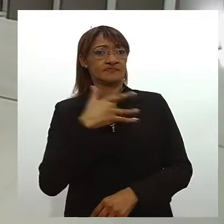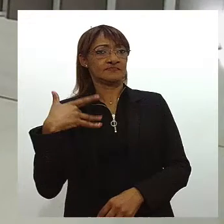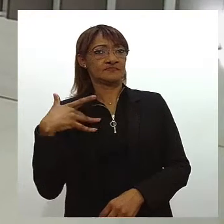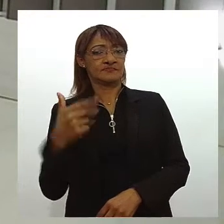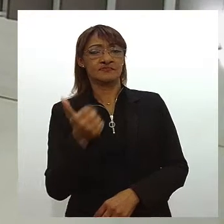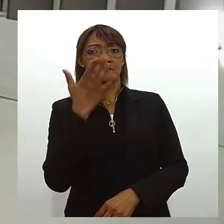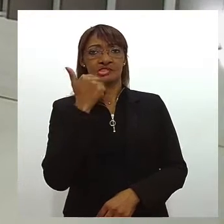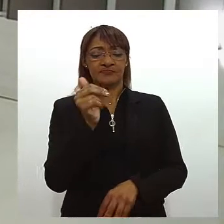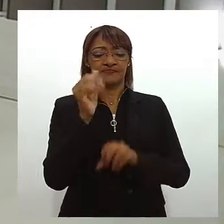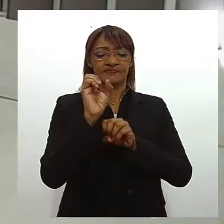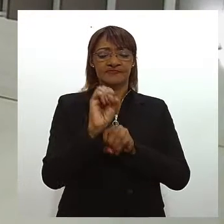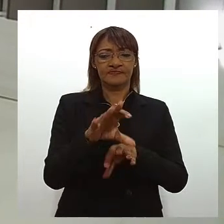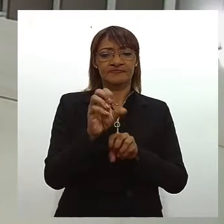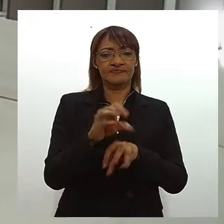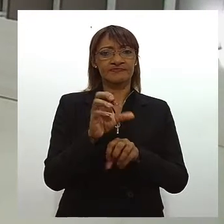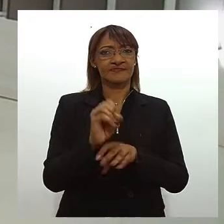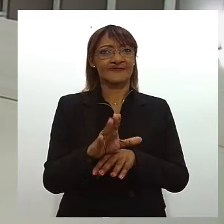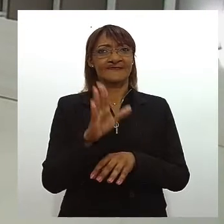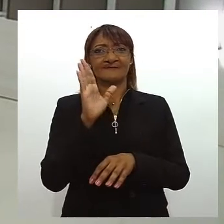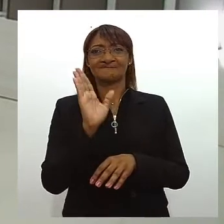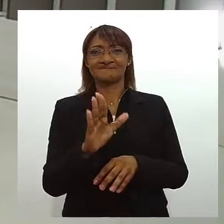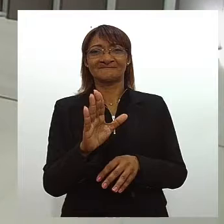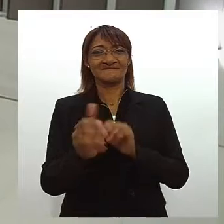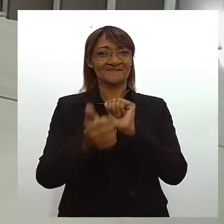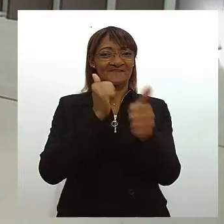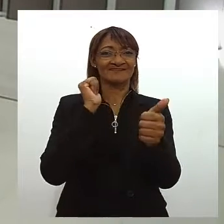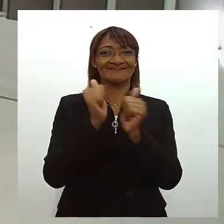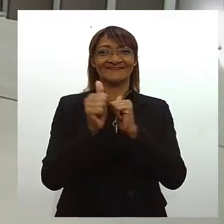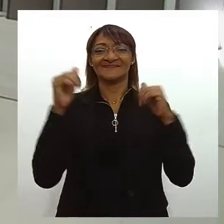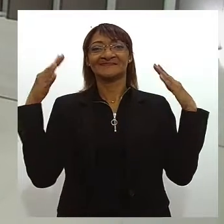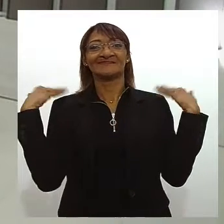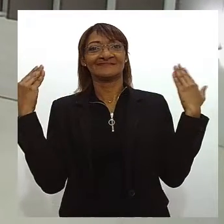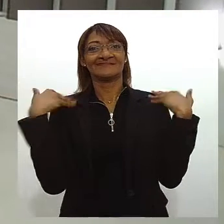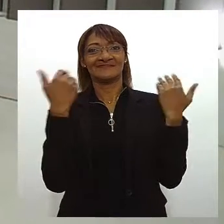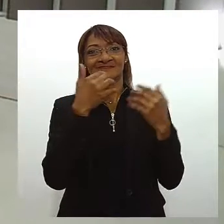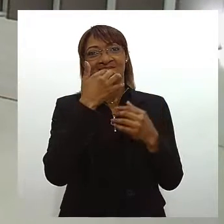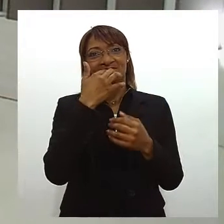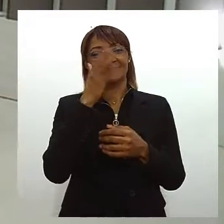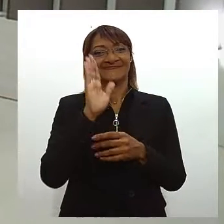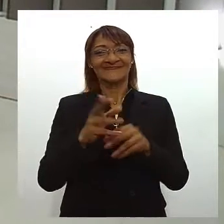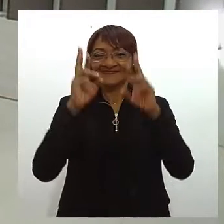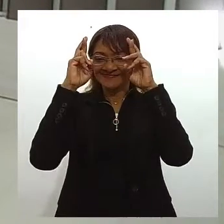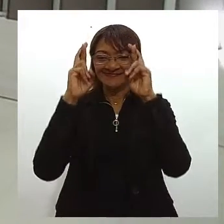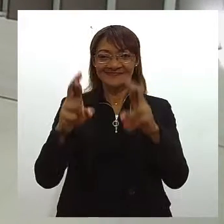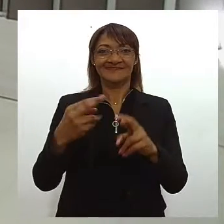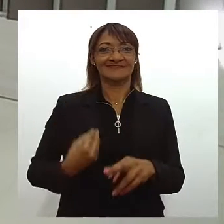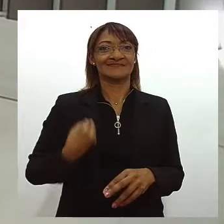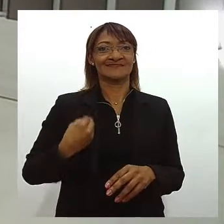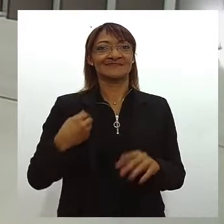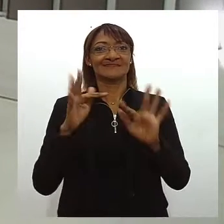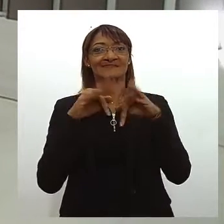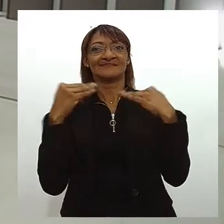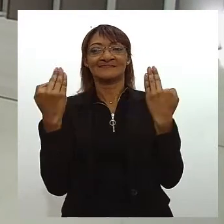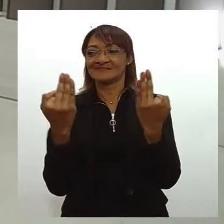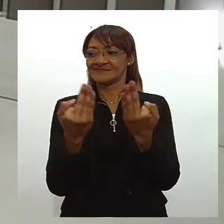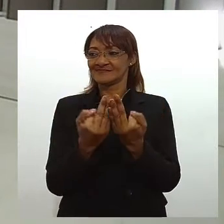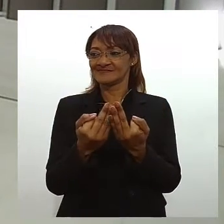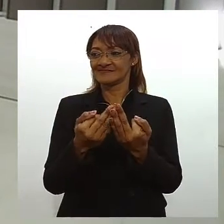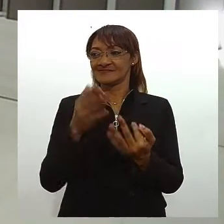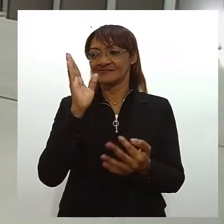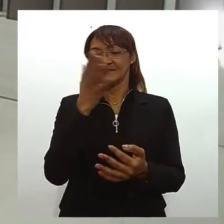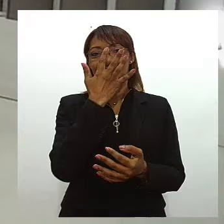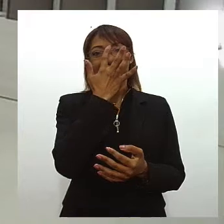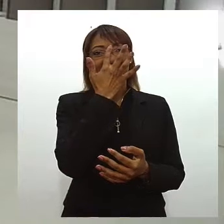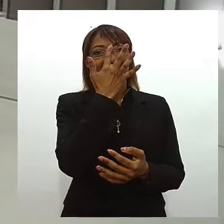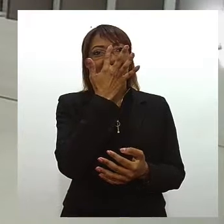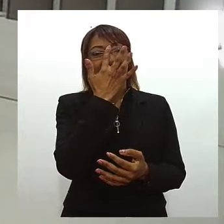à educação, ao esporte, ao lazer, à dignidade, o respeito e a convivência familiar. O deputado Irã Barbosa, do